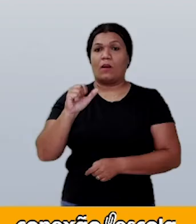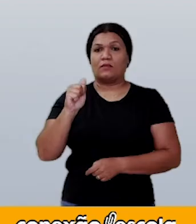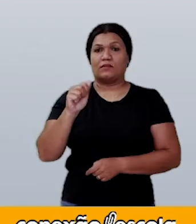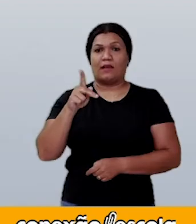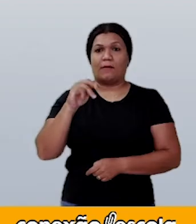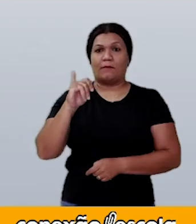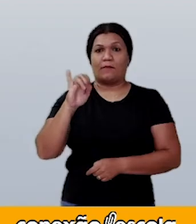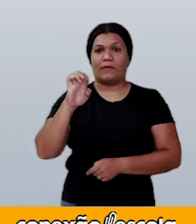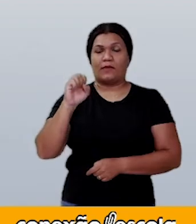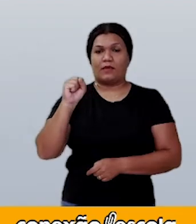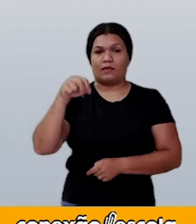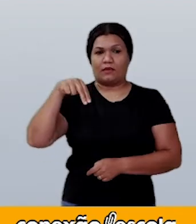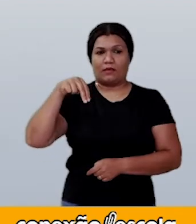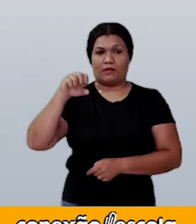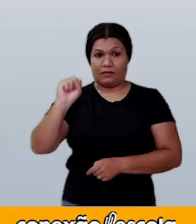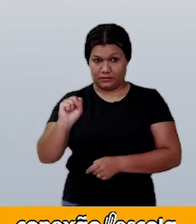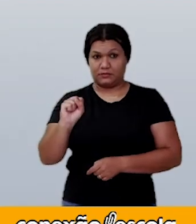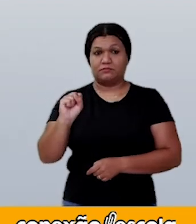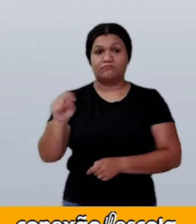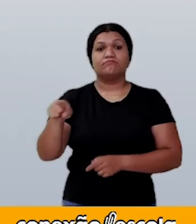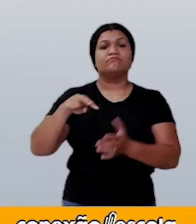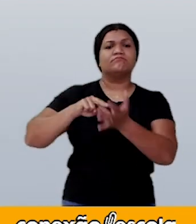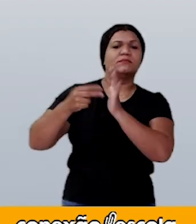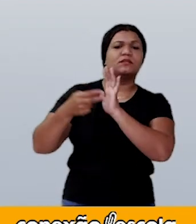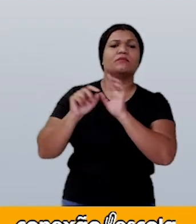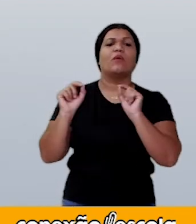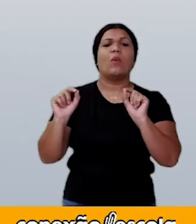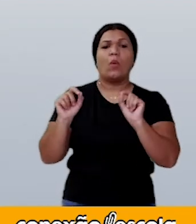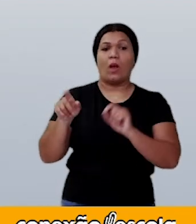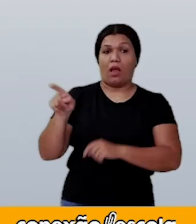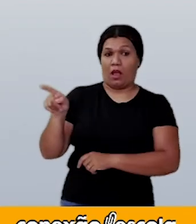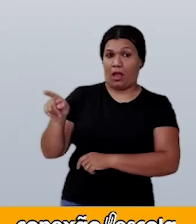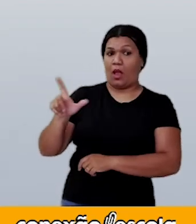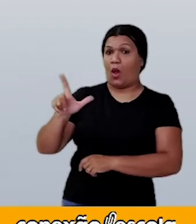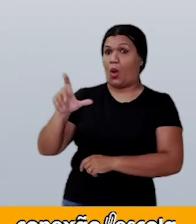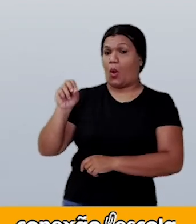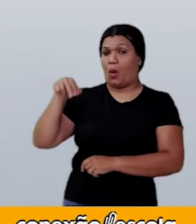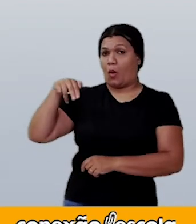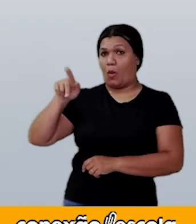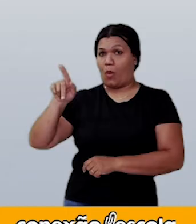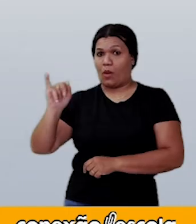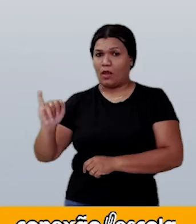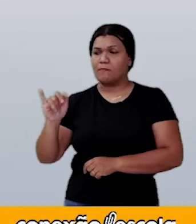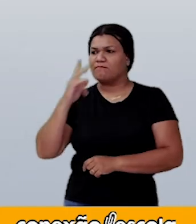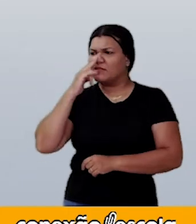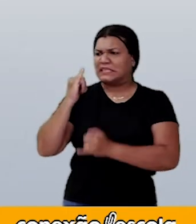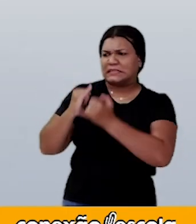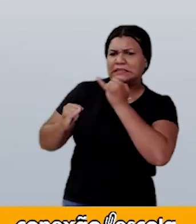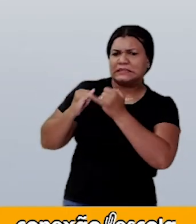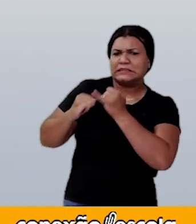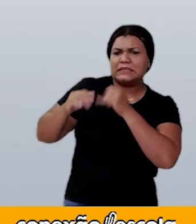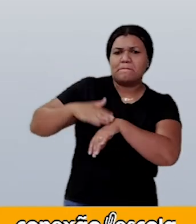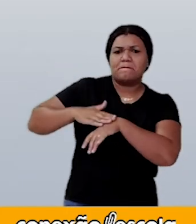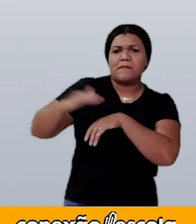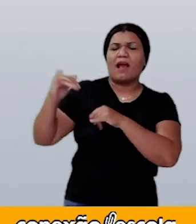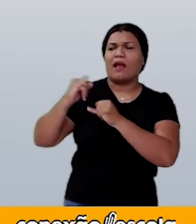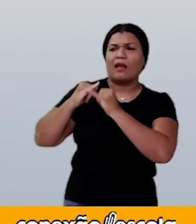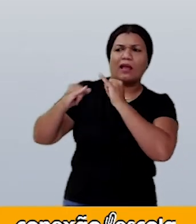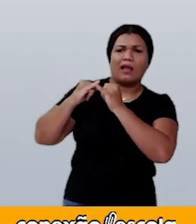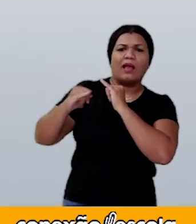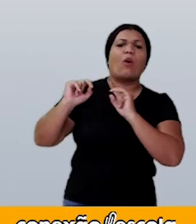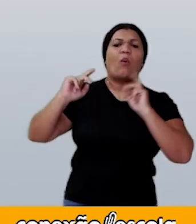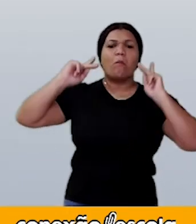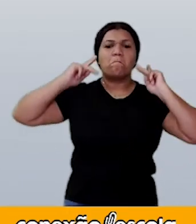significa que os longi podem ter sido a espécie mais parecida com o ser humano moderno, tirando